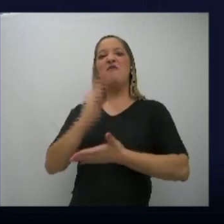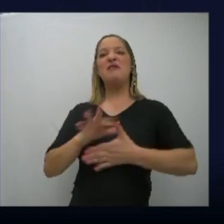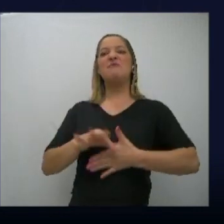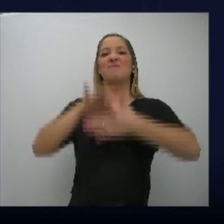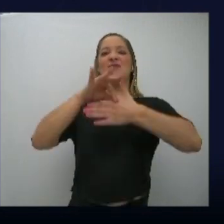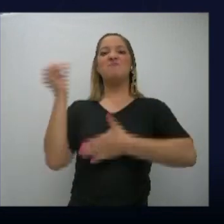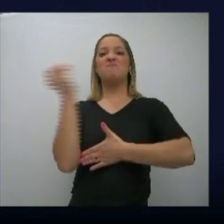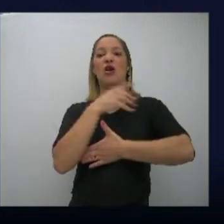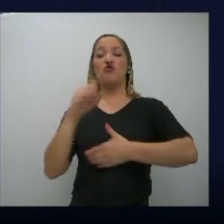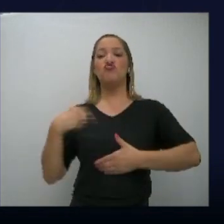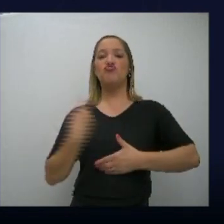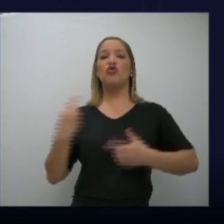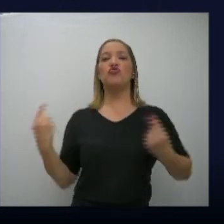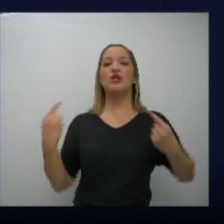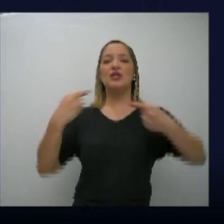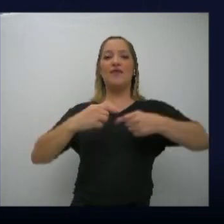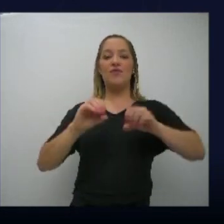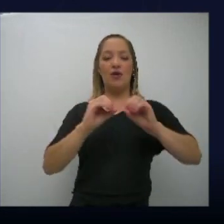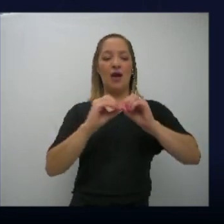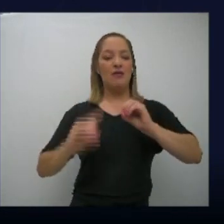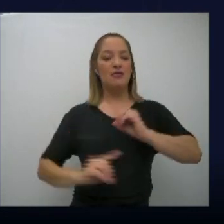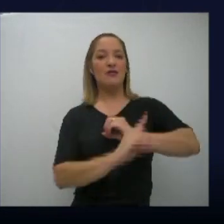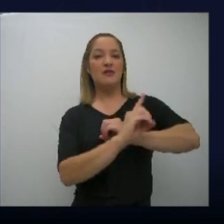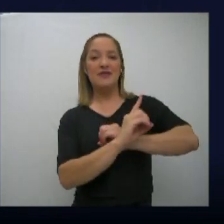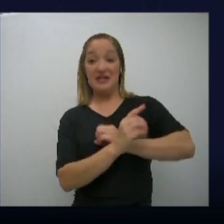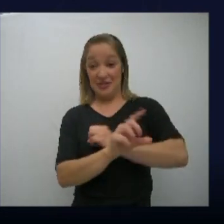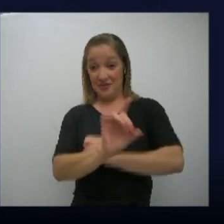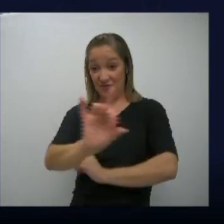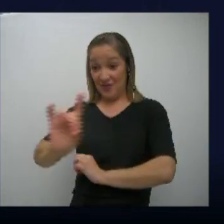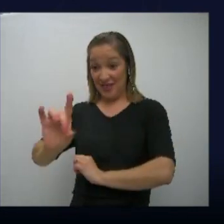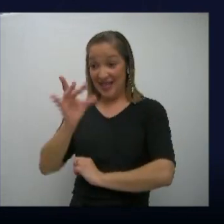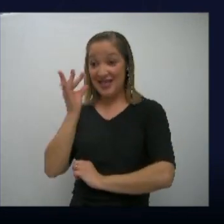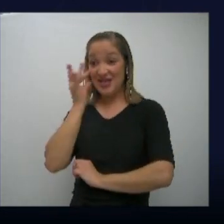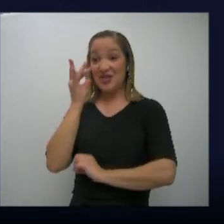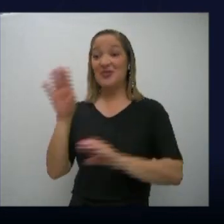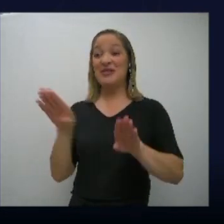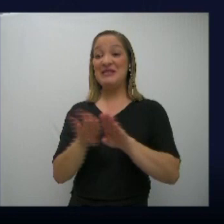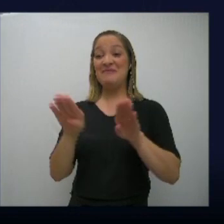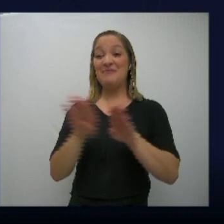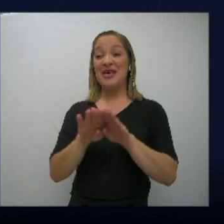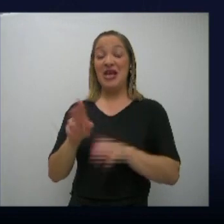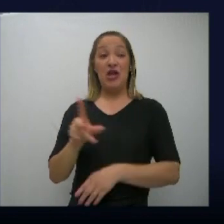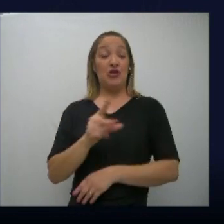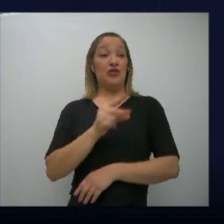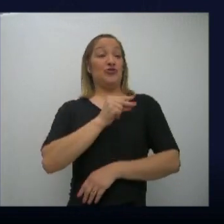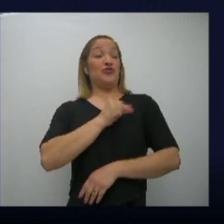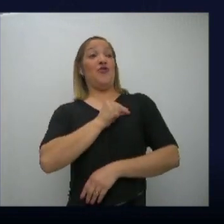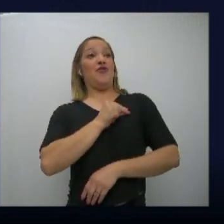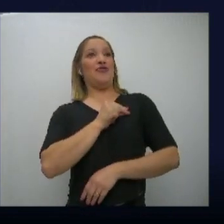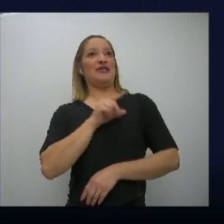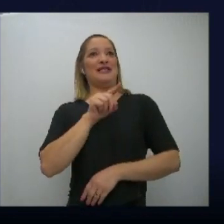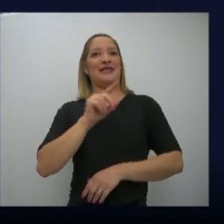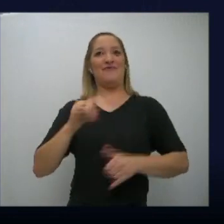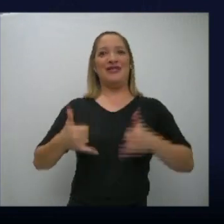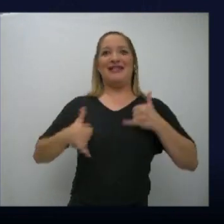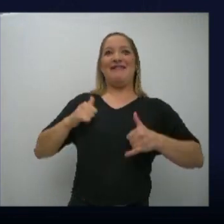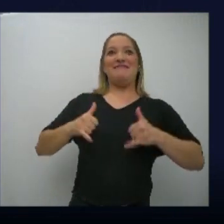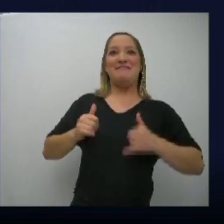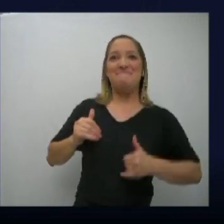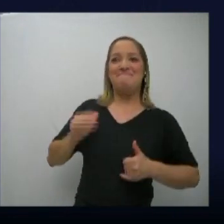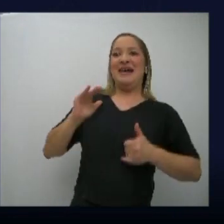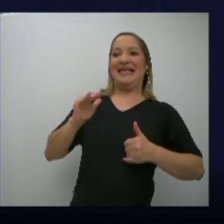inovação É certo que o desafio o nosso do iFood da Nobre de cada um de vocês puxa Guilherme a gente achou um cara mais elétrico que